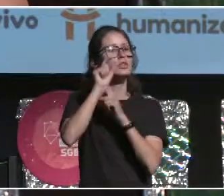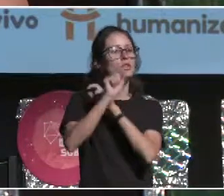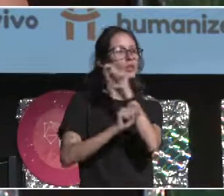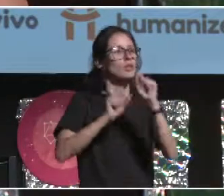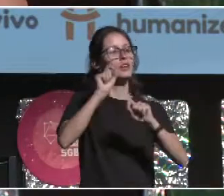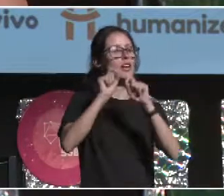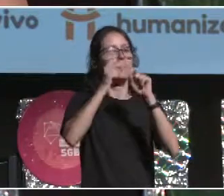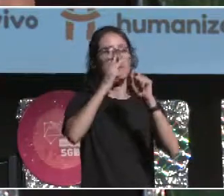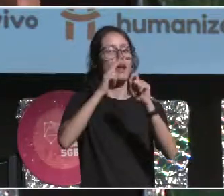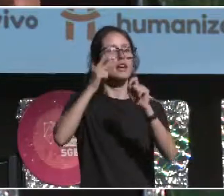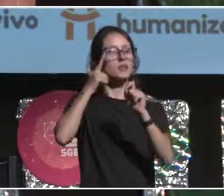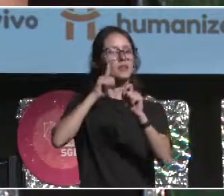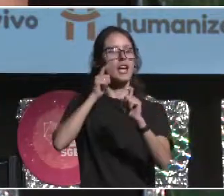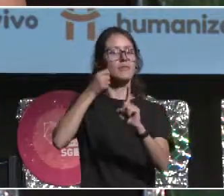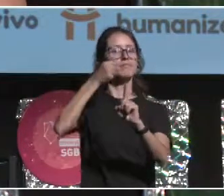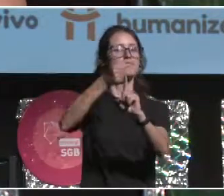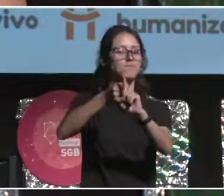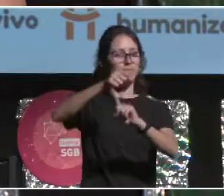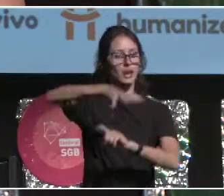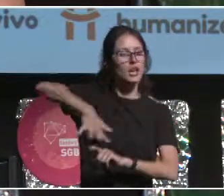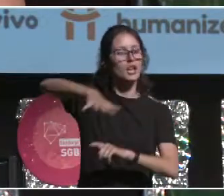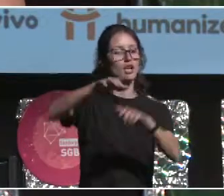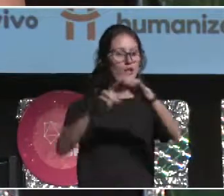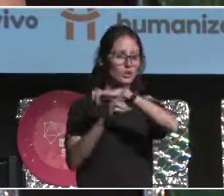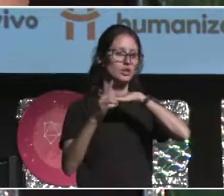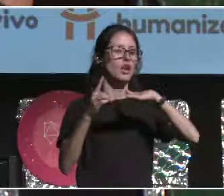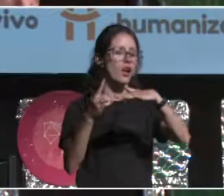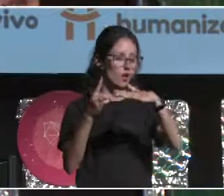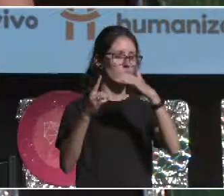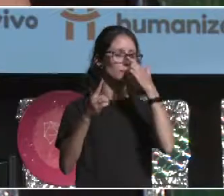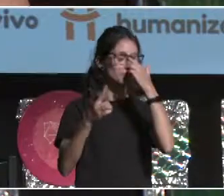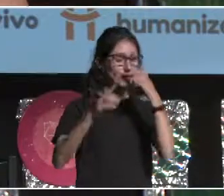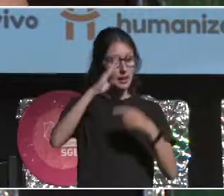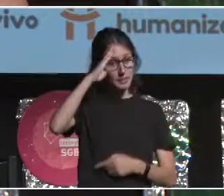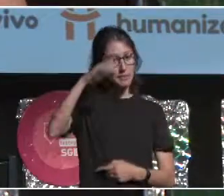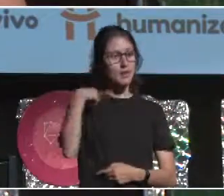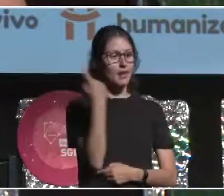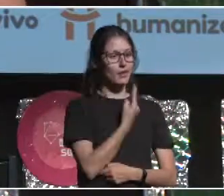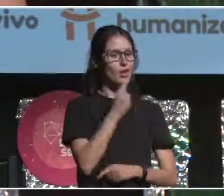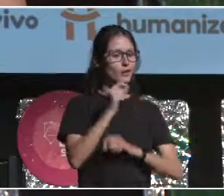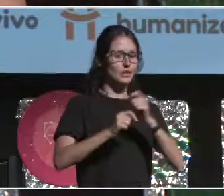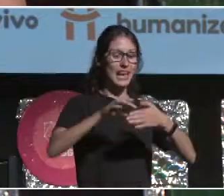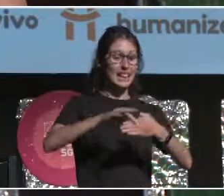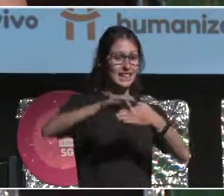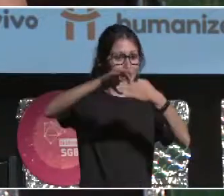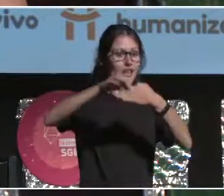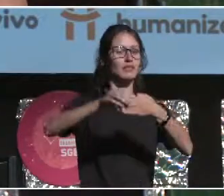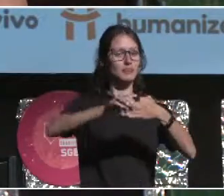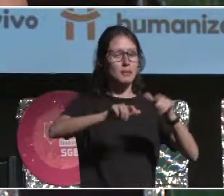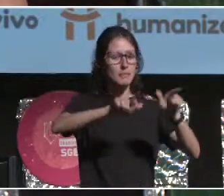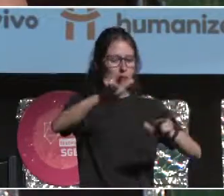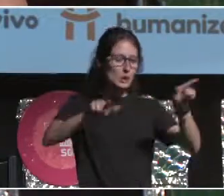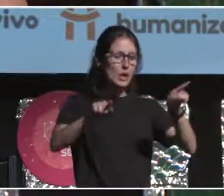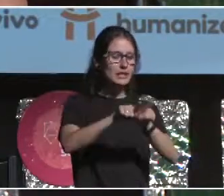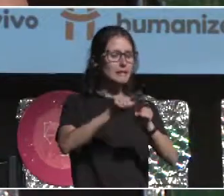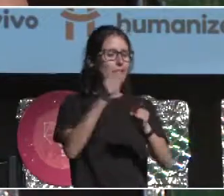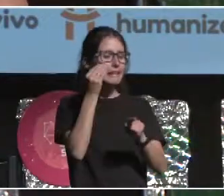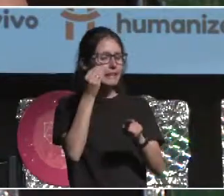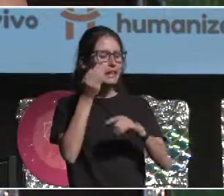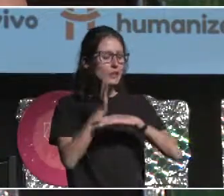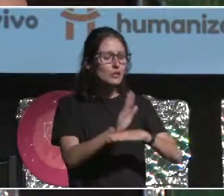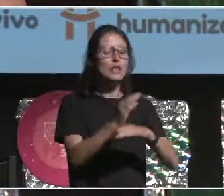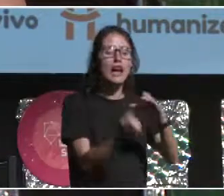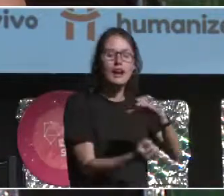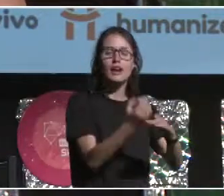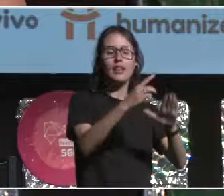triplo impacto. Então, para isso, a gente trabalha, primeiro, com governança de impacto, então influenciando mudança em legislações, criando políticas